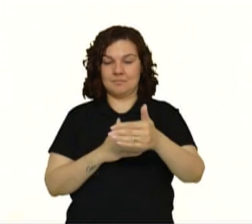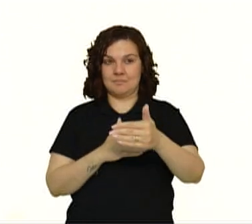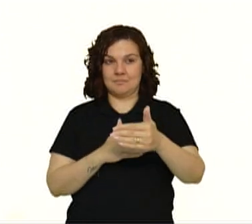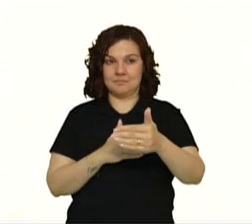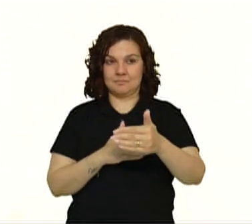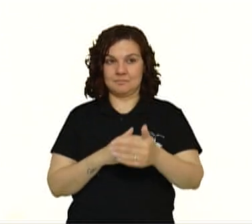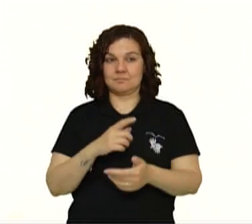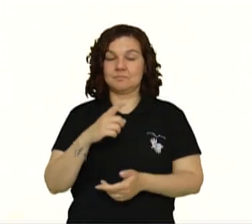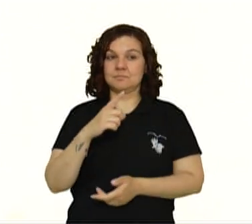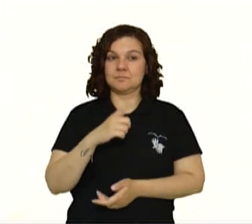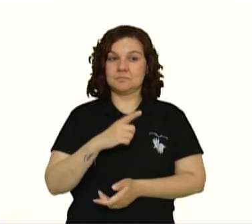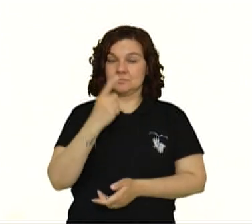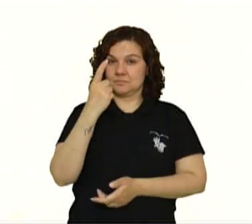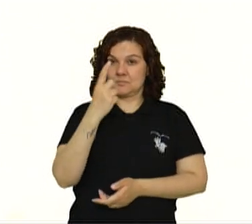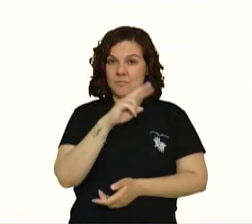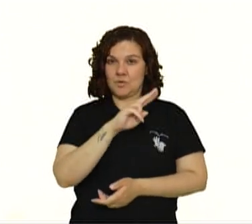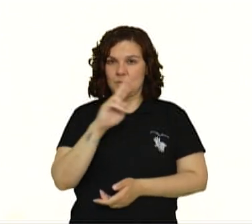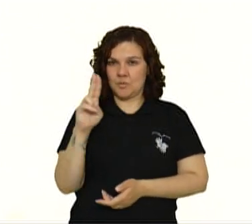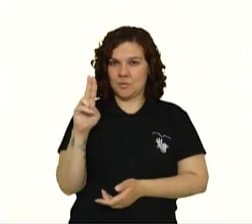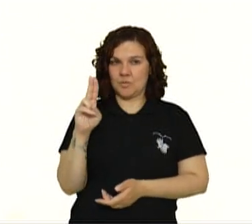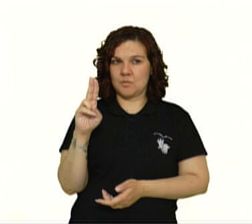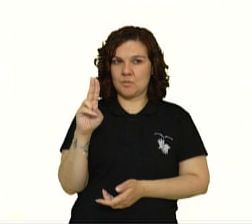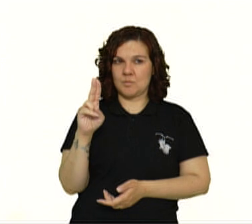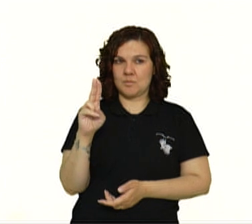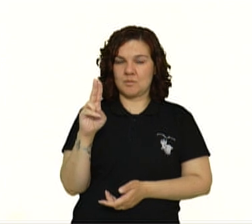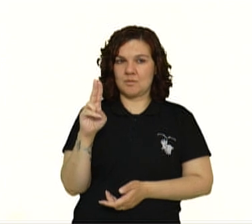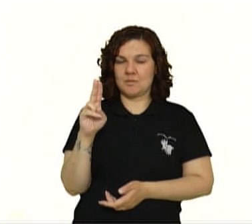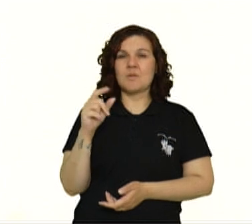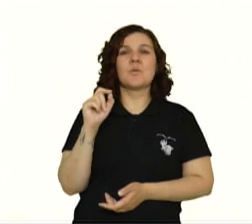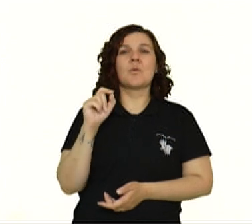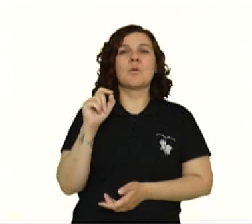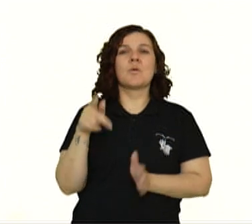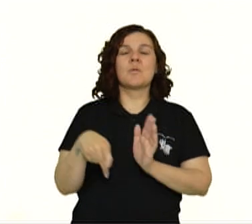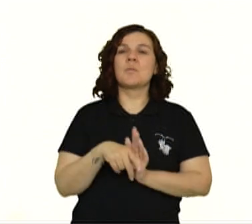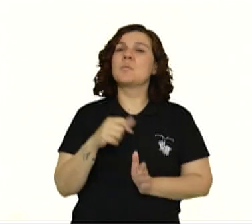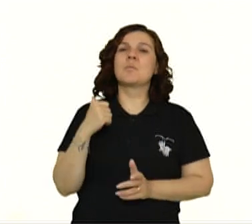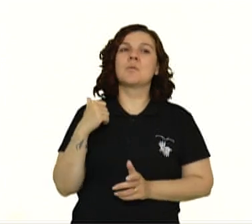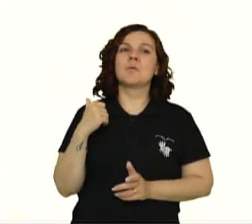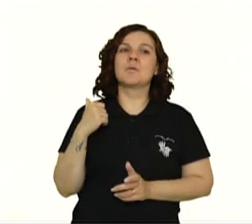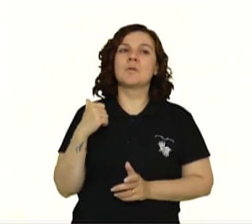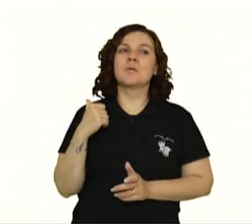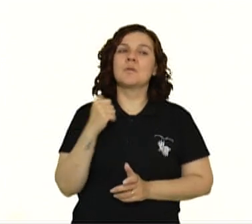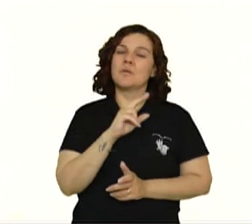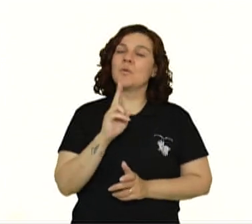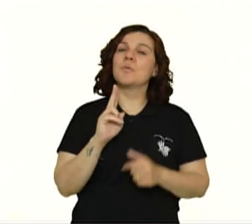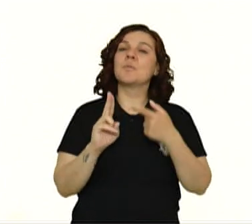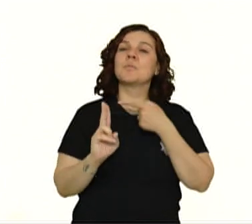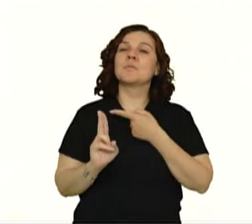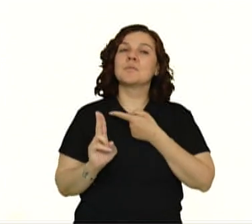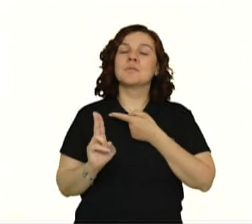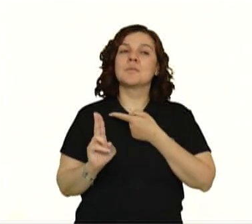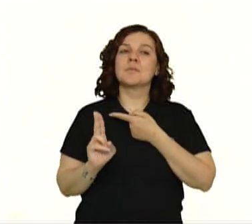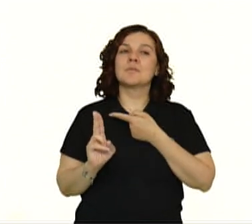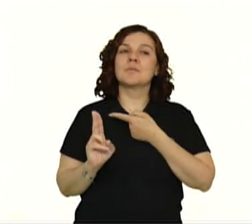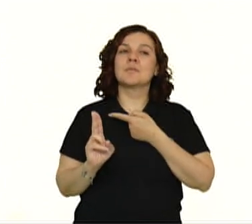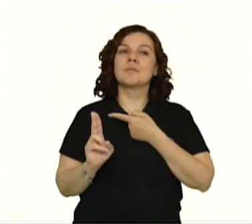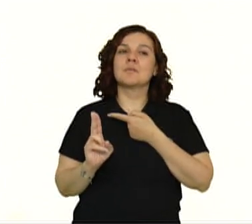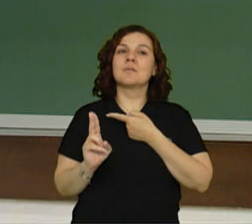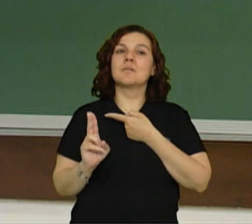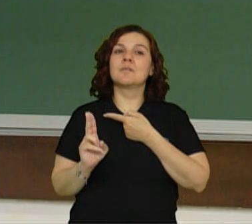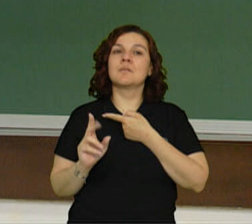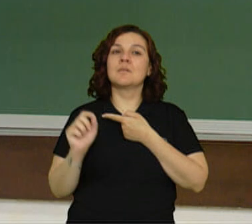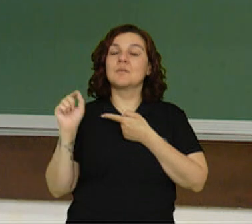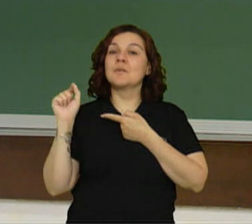Você tem um nome bem característico para esse sólido, né? Ele não tem um apelidozinho? Olha o que eu coloquei aqui.